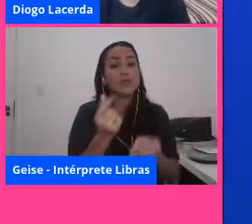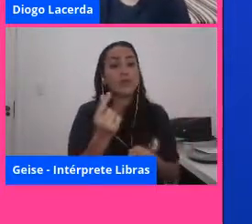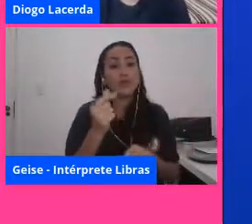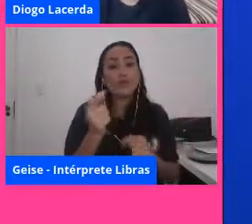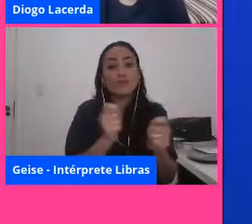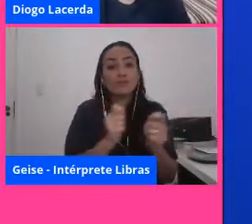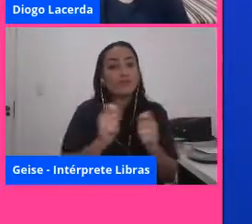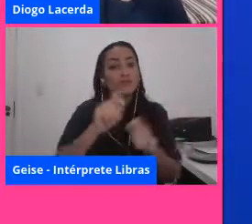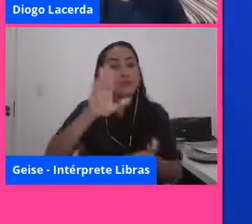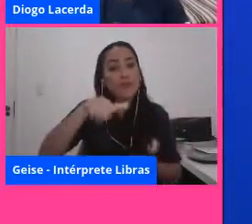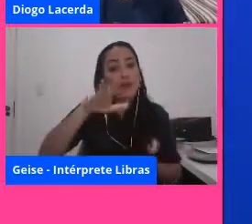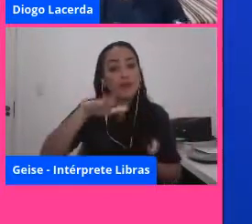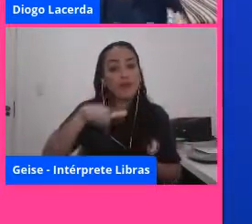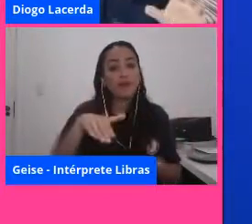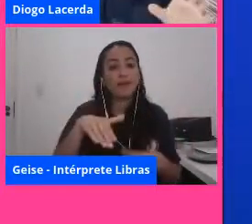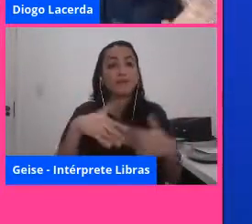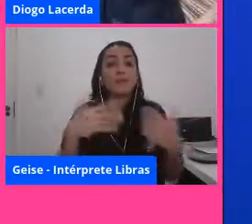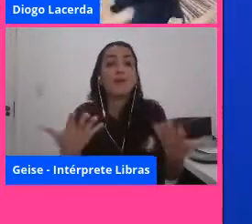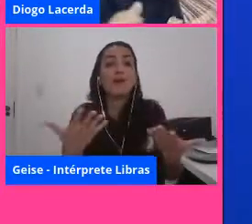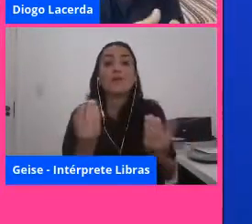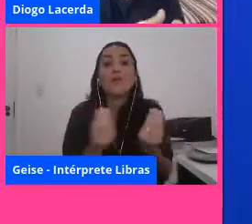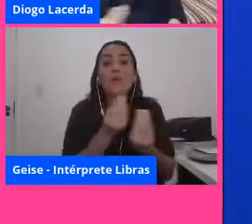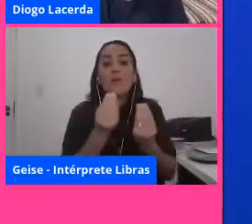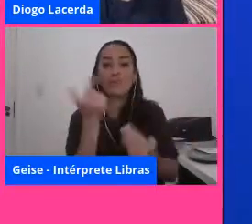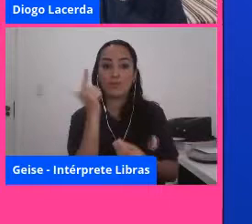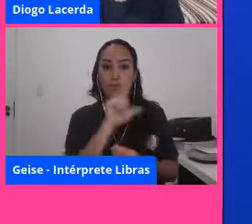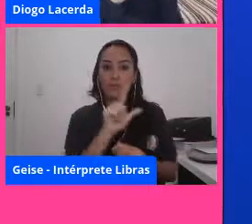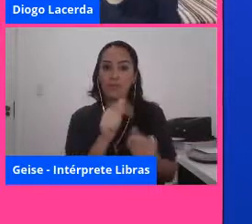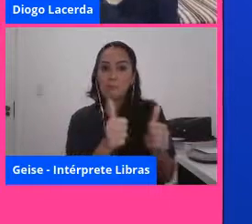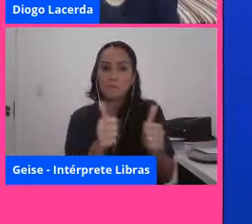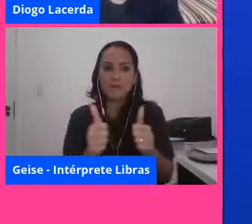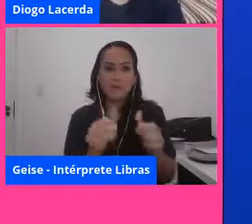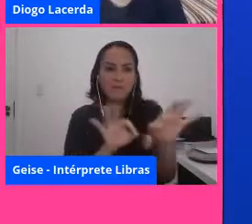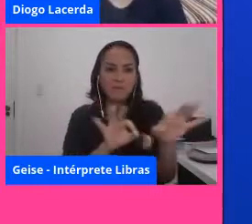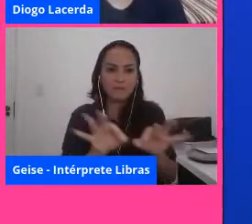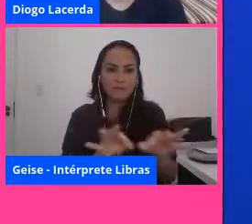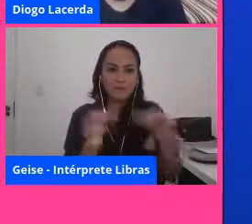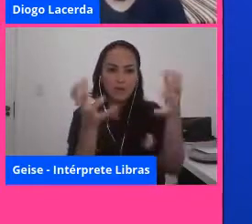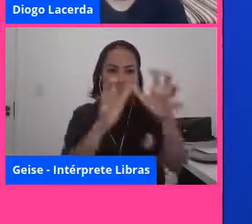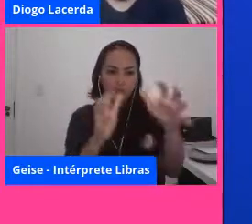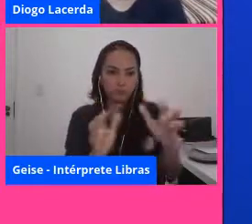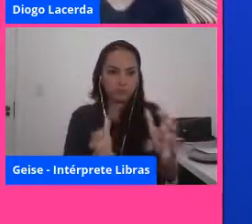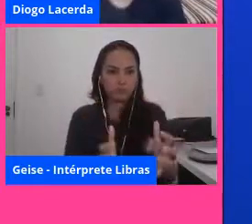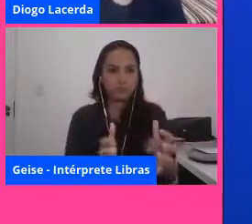uma peça 3D? Então, você vai ter uma linha de processo até chegar na